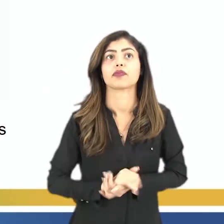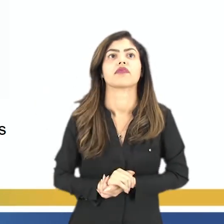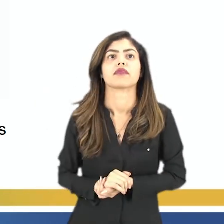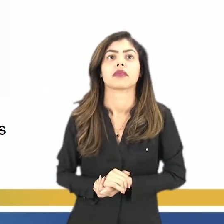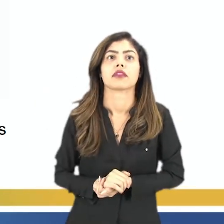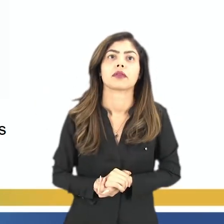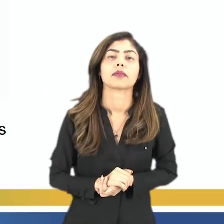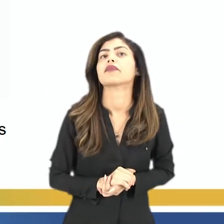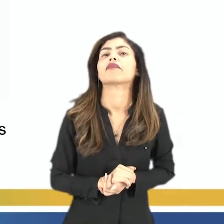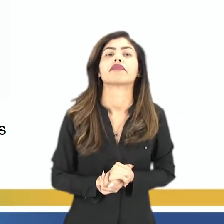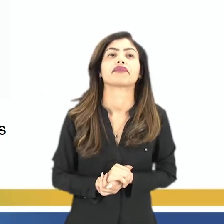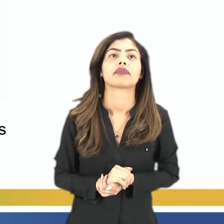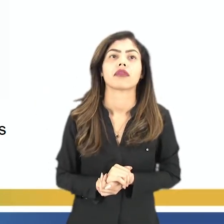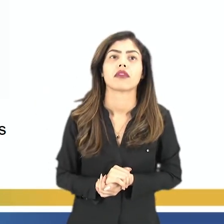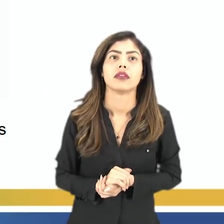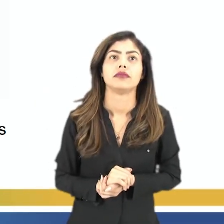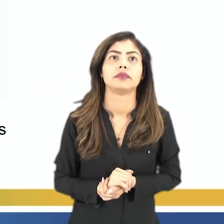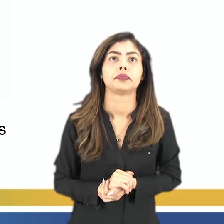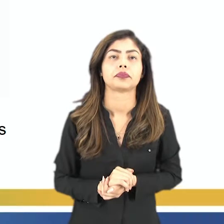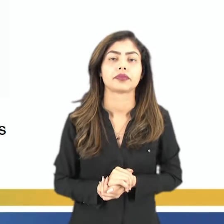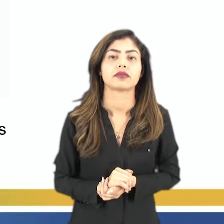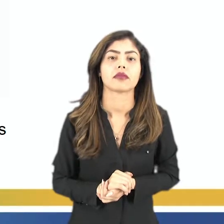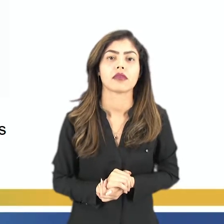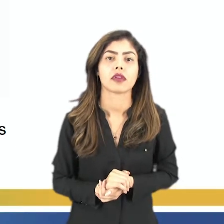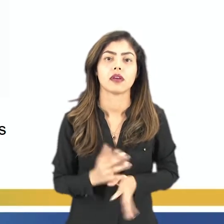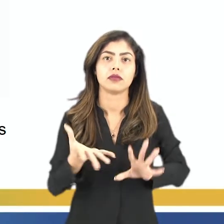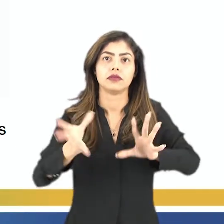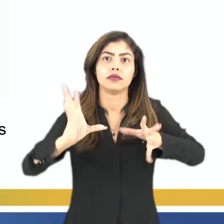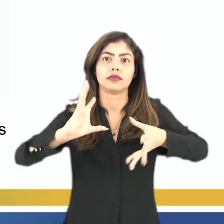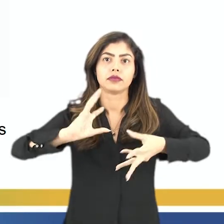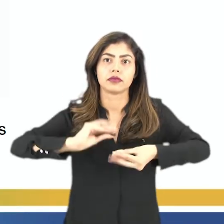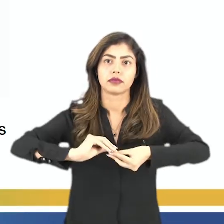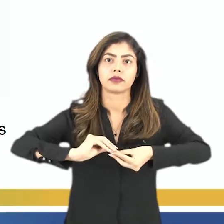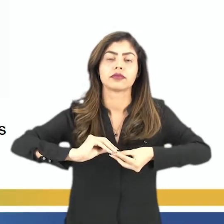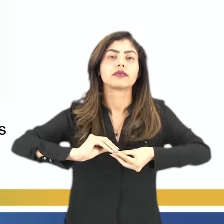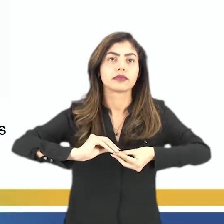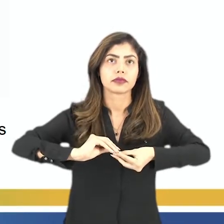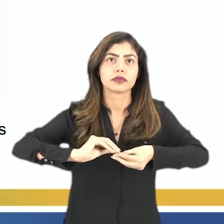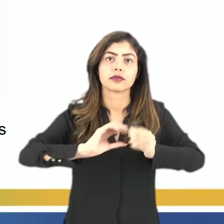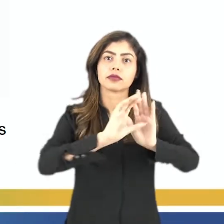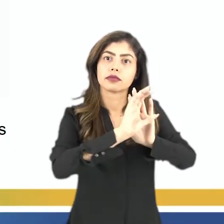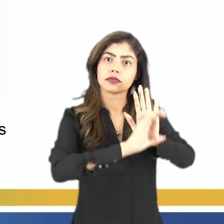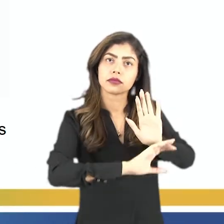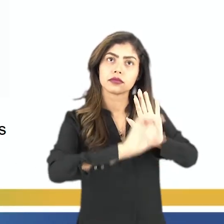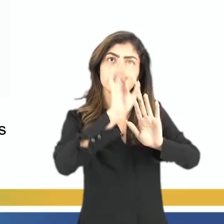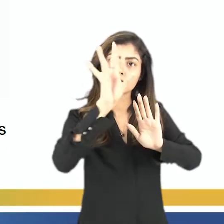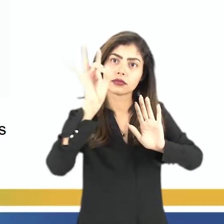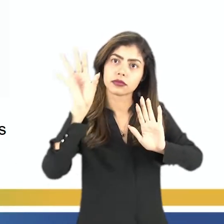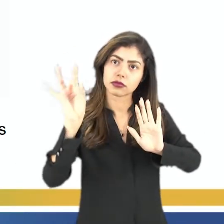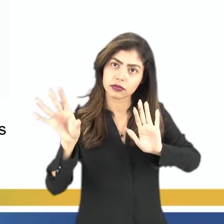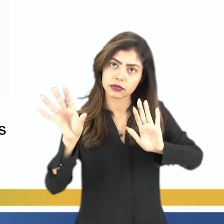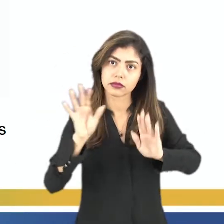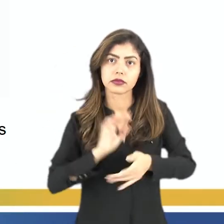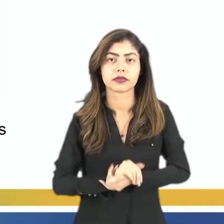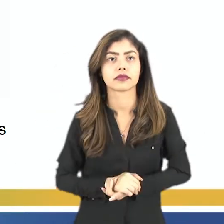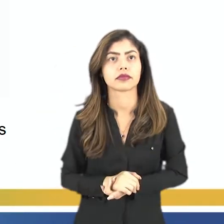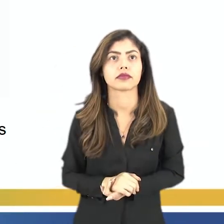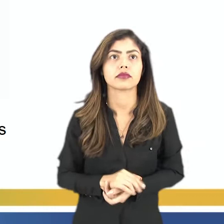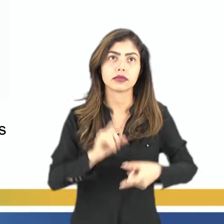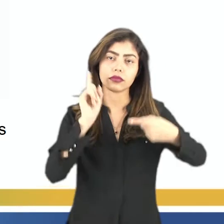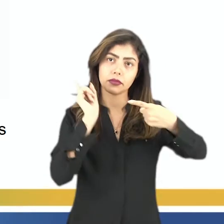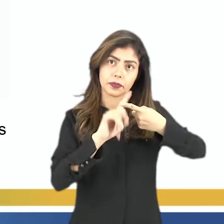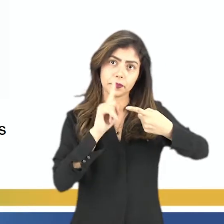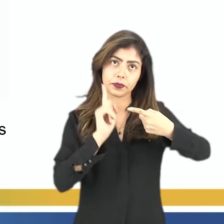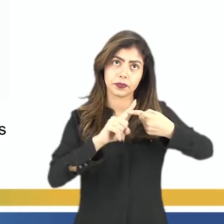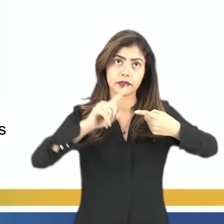uma fotografia e o resumozinho, um conceito, basicamente da função de cada um deles.